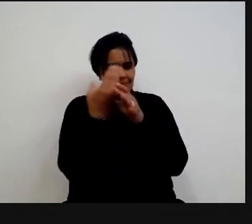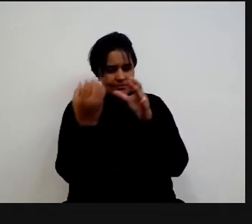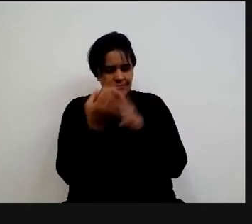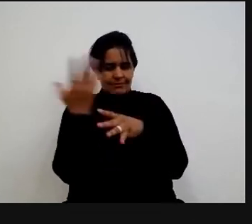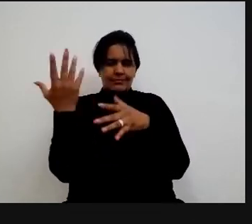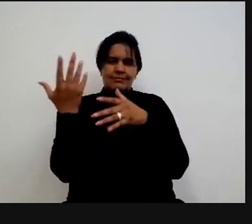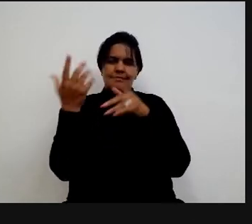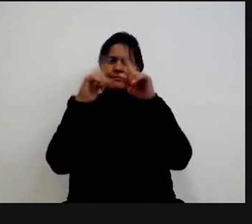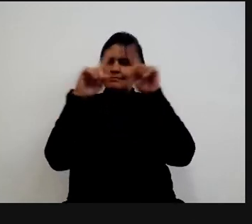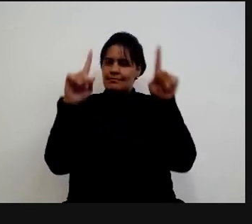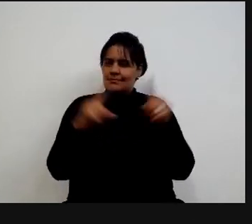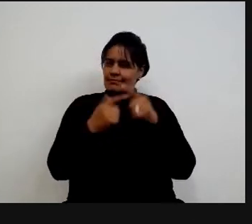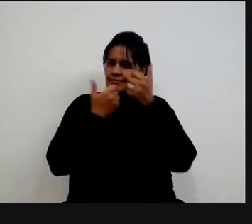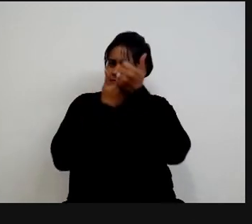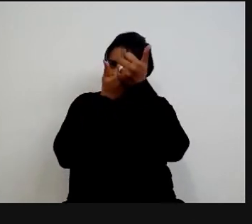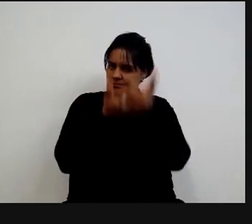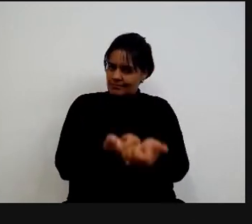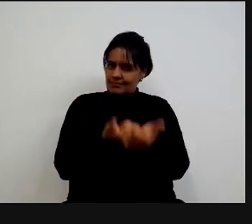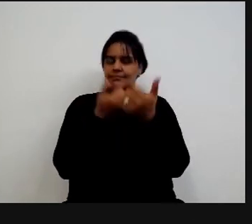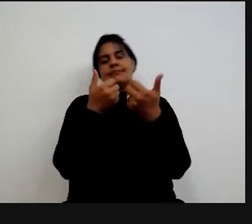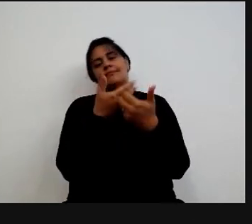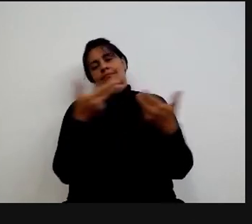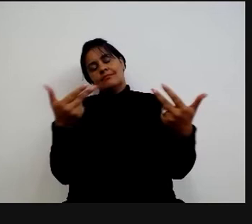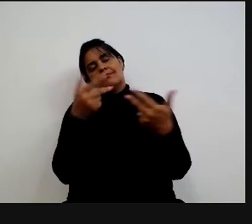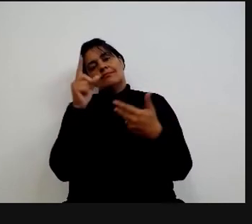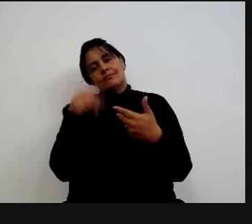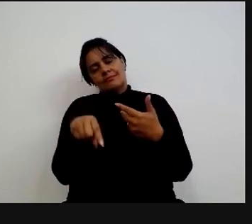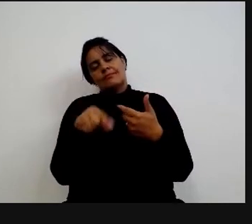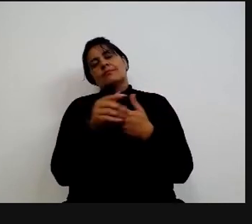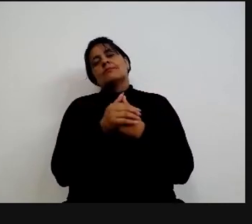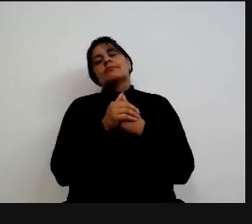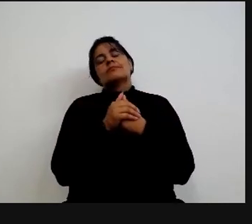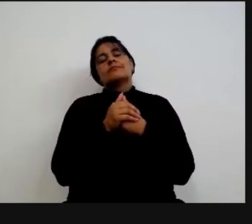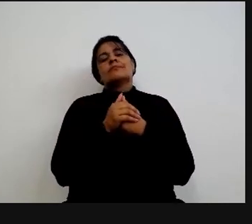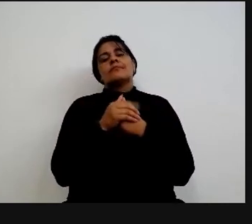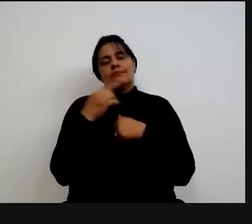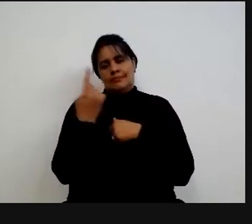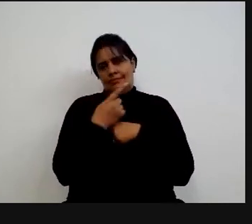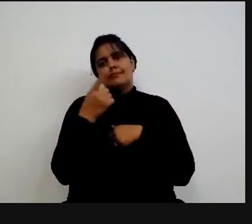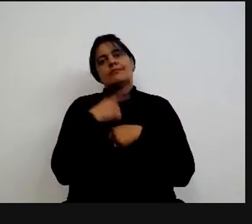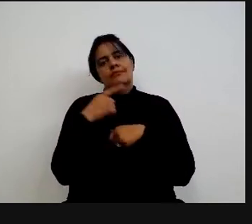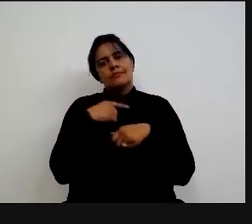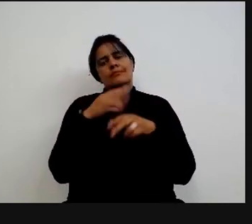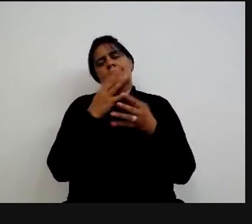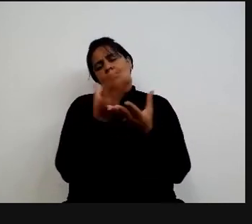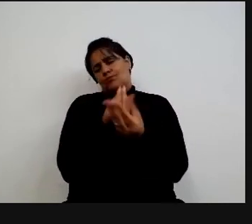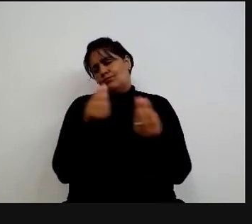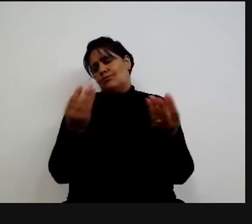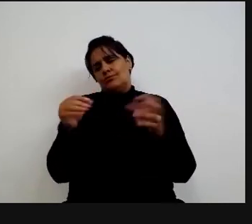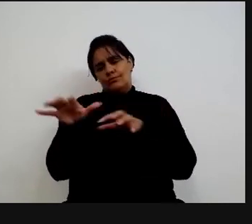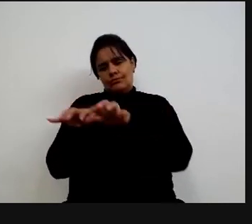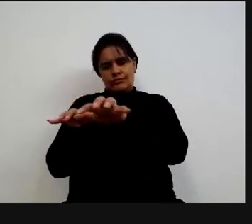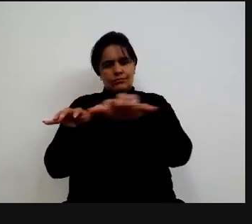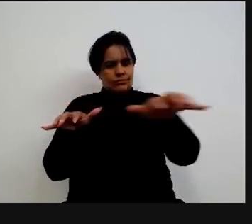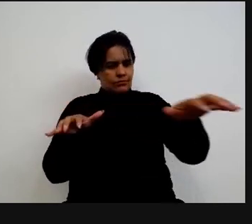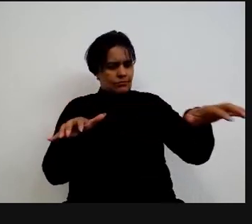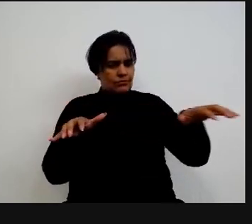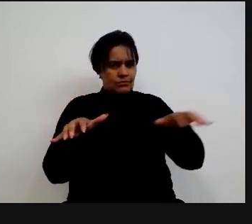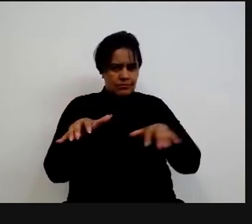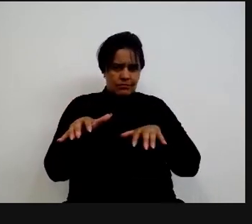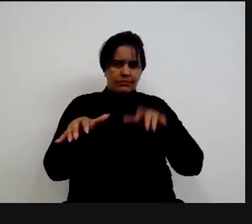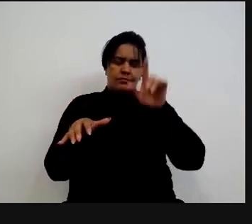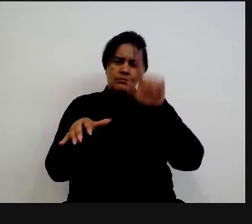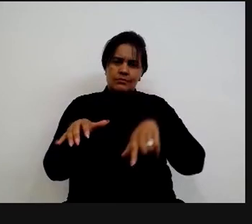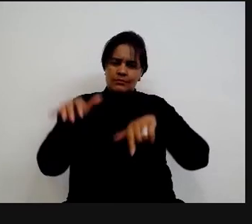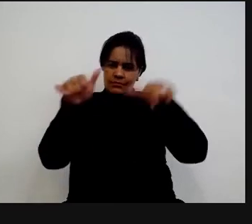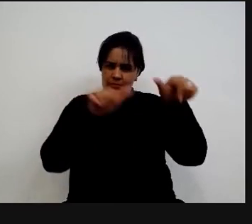de acompanhamentos, nós fazemos muito painéis de acompanhamentos, porque nós somos são muitas áreas envolvidas, né, na análise